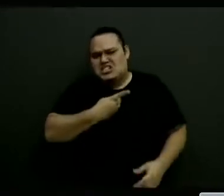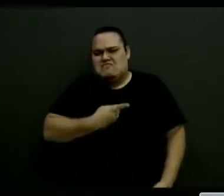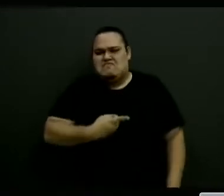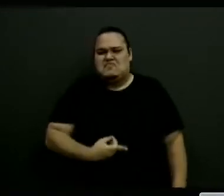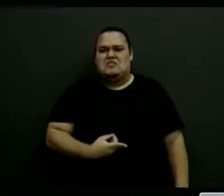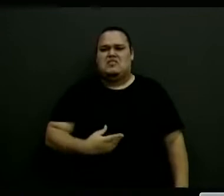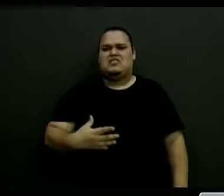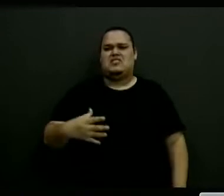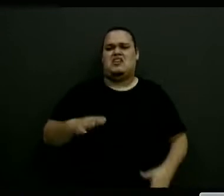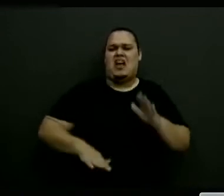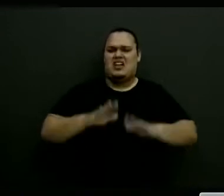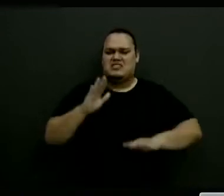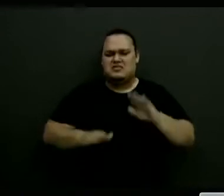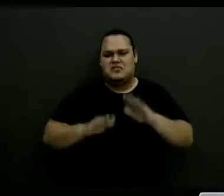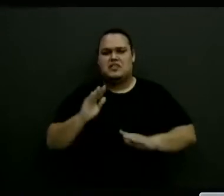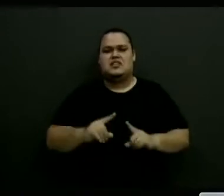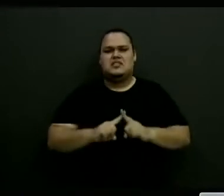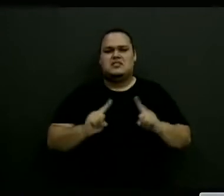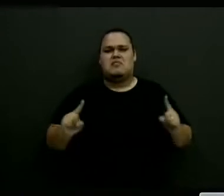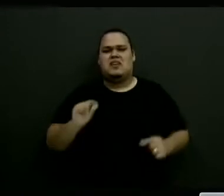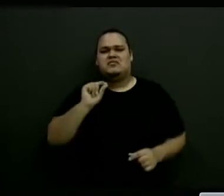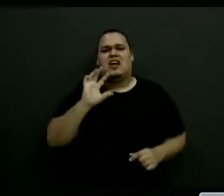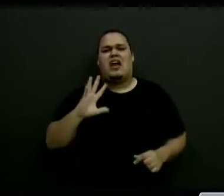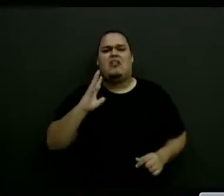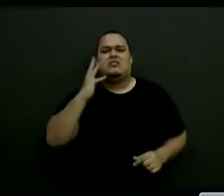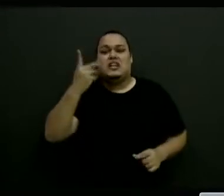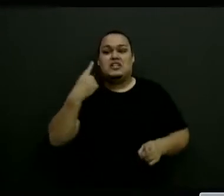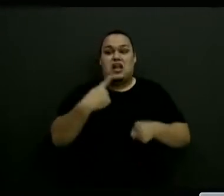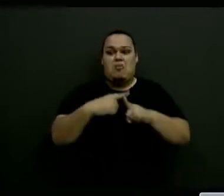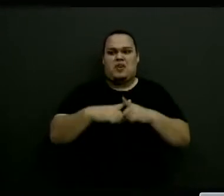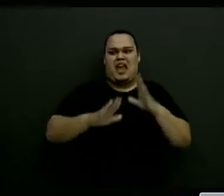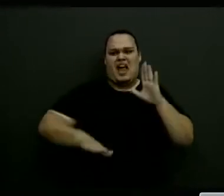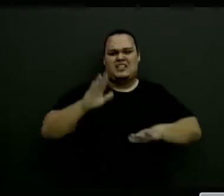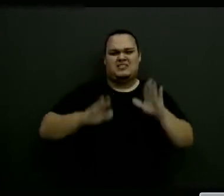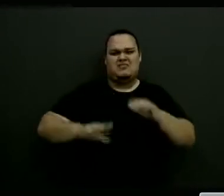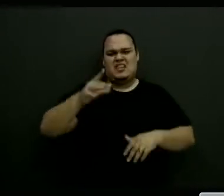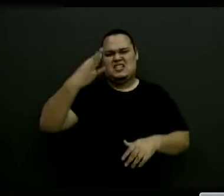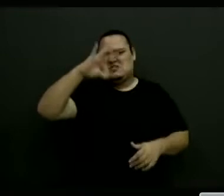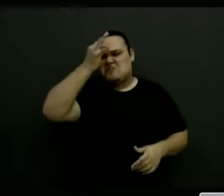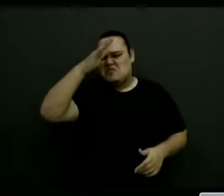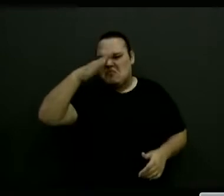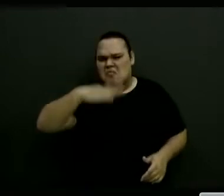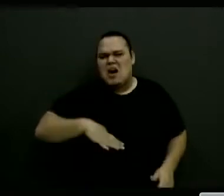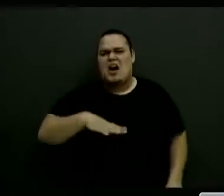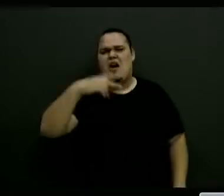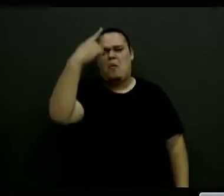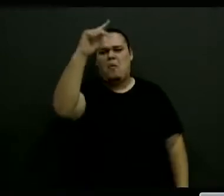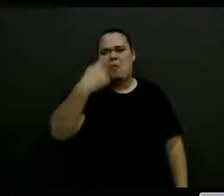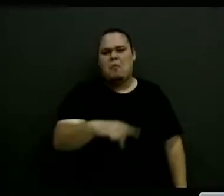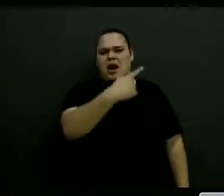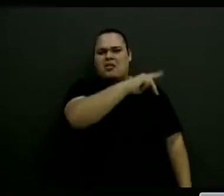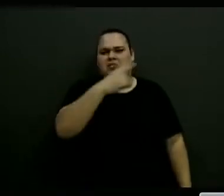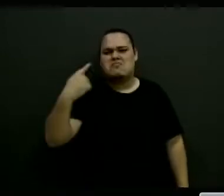pela bruxaria e a macumba, os espíritos de enfermidade e toda